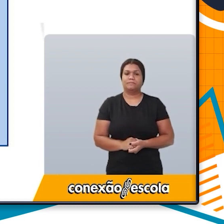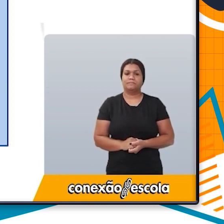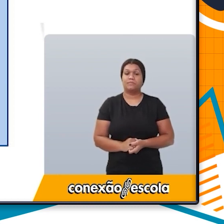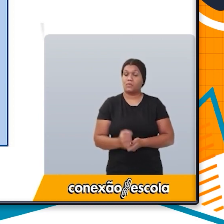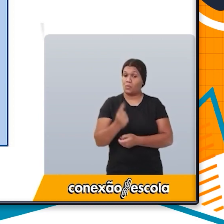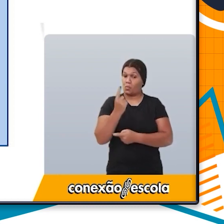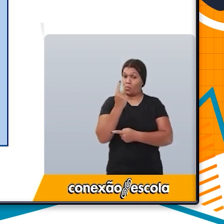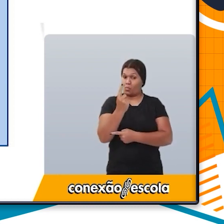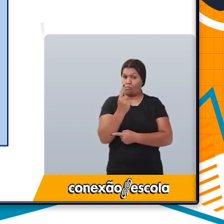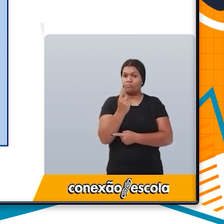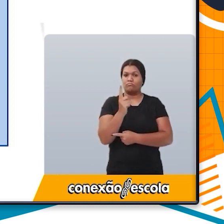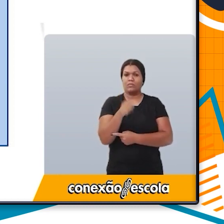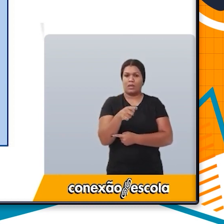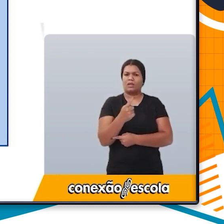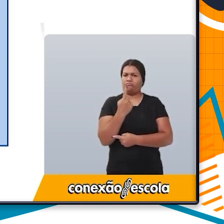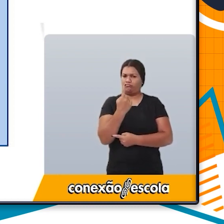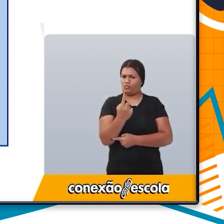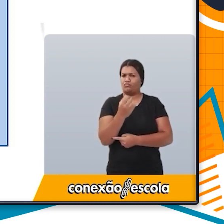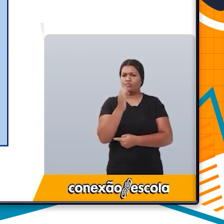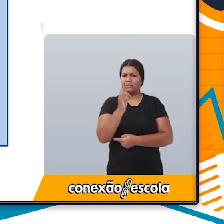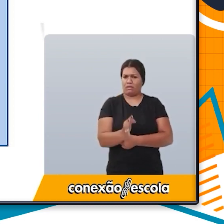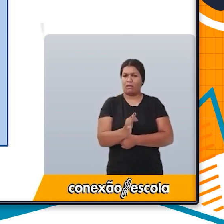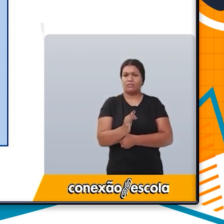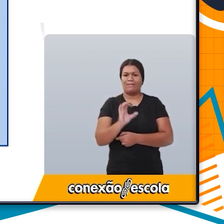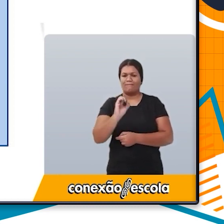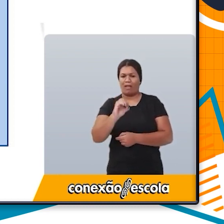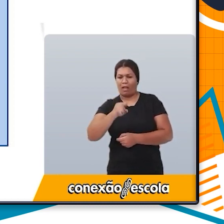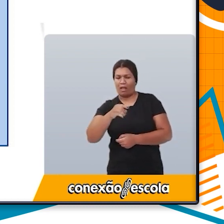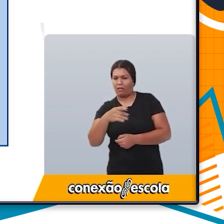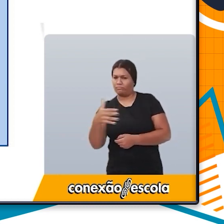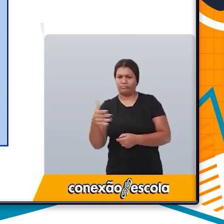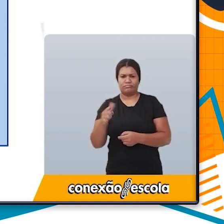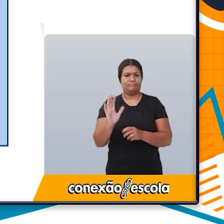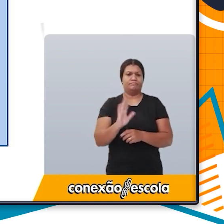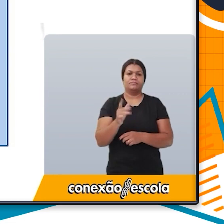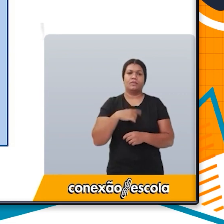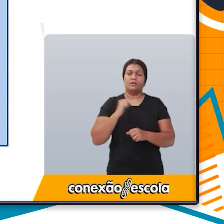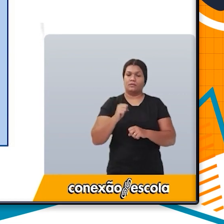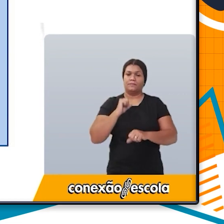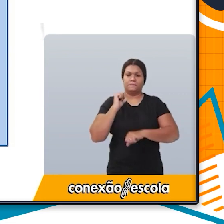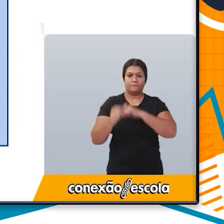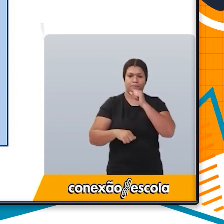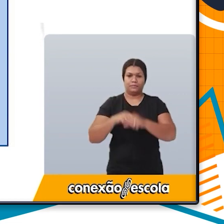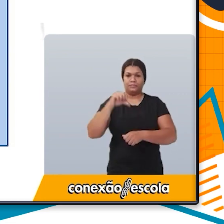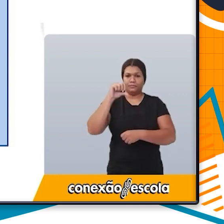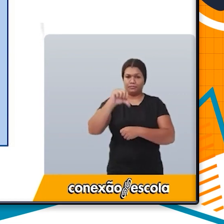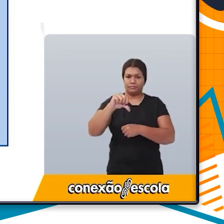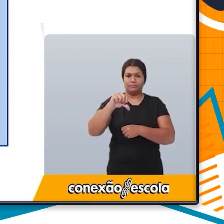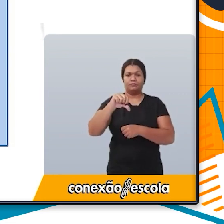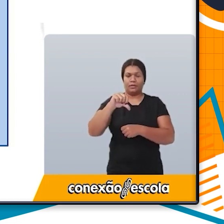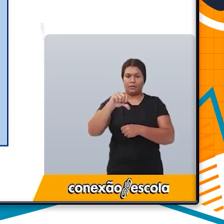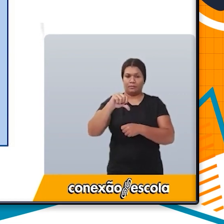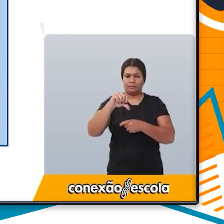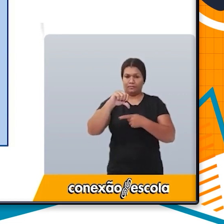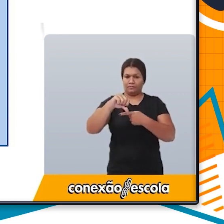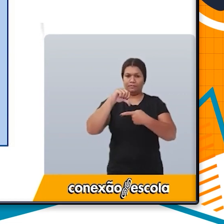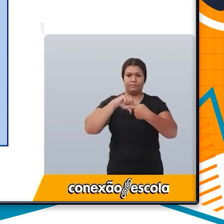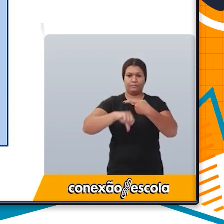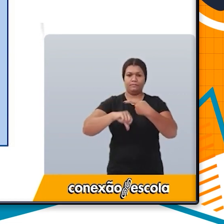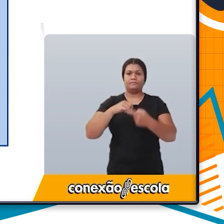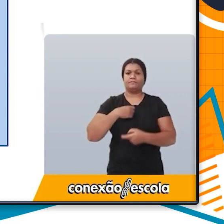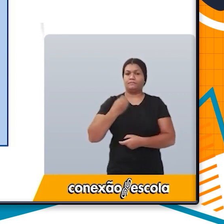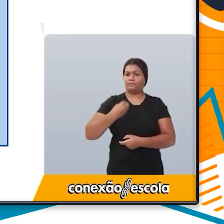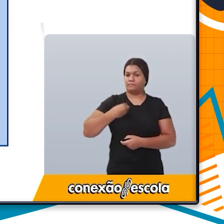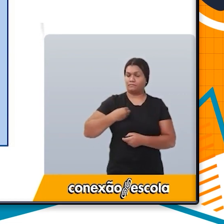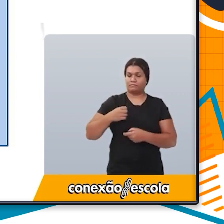O 1 é um inteiro, então posso trocar por 9 nonos. Lembrando que quando numerador e denominador